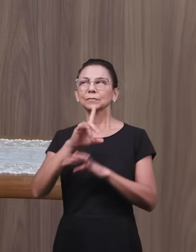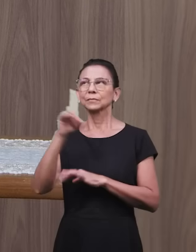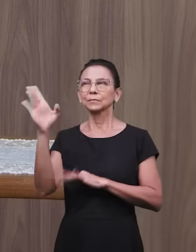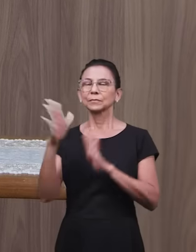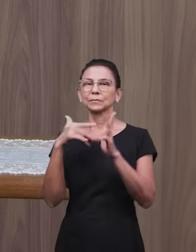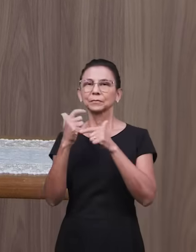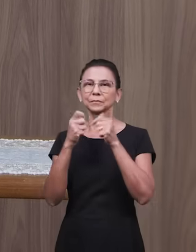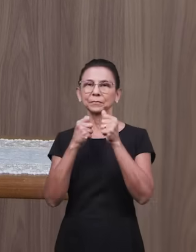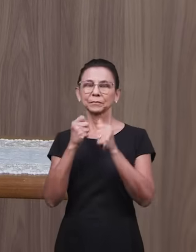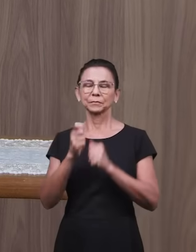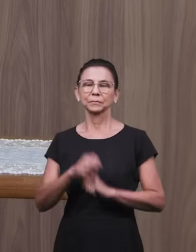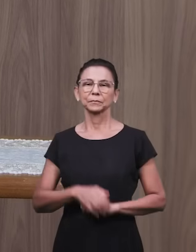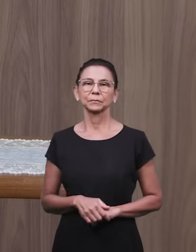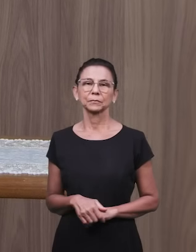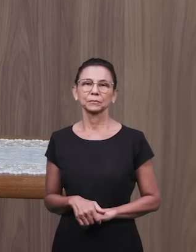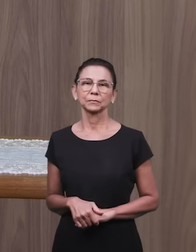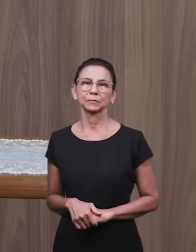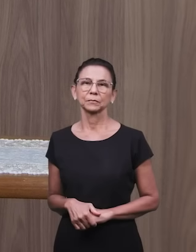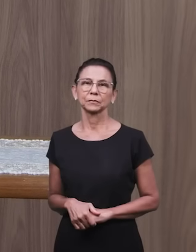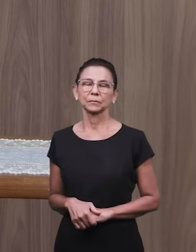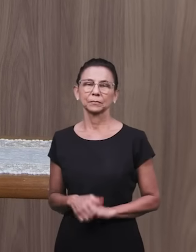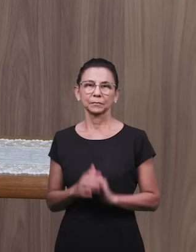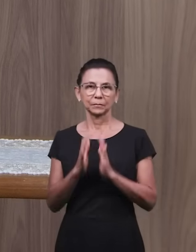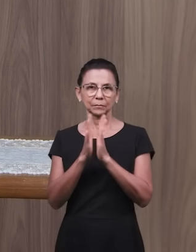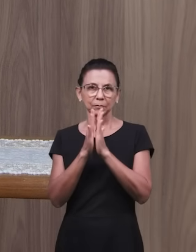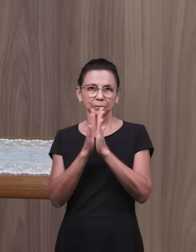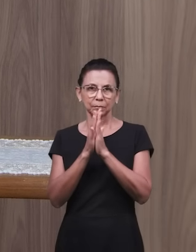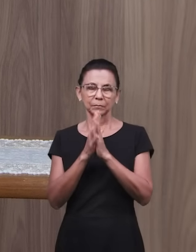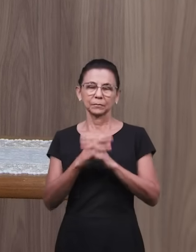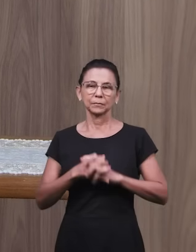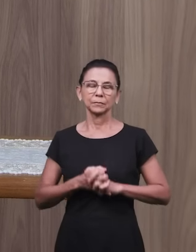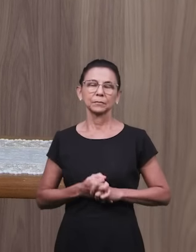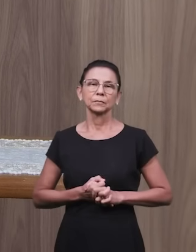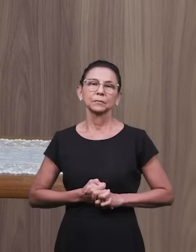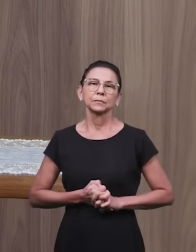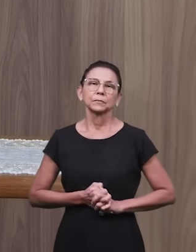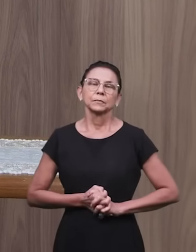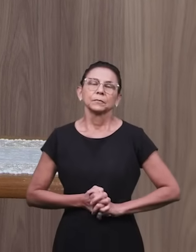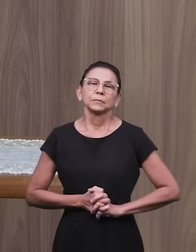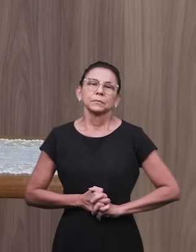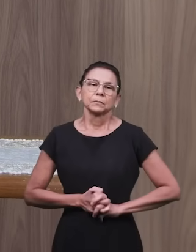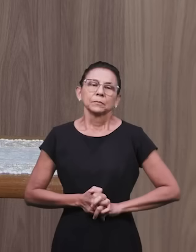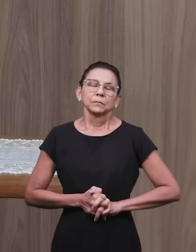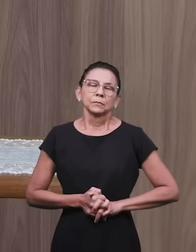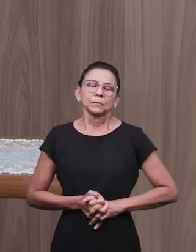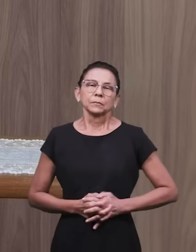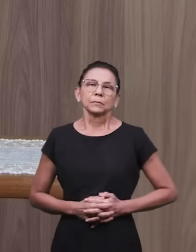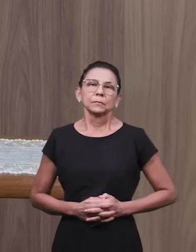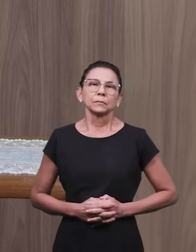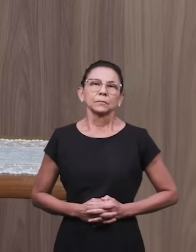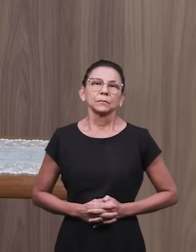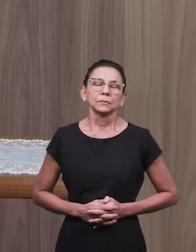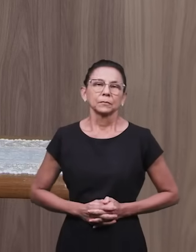louvar. Glória a Deus, aleluia ao nome do Senhor. Meus queridos, vamos orar entregando o nosso culto no altar do